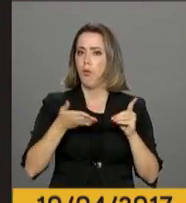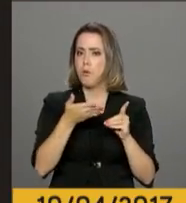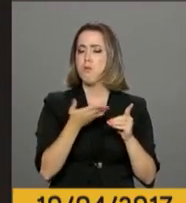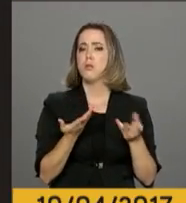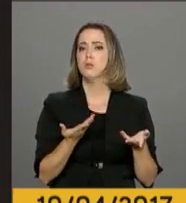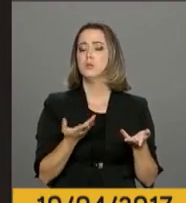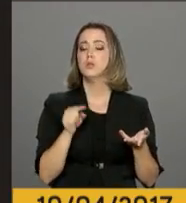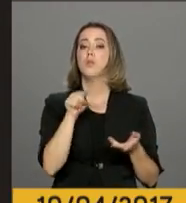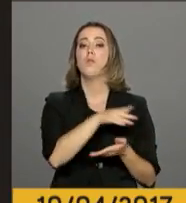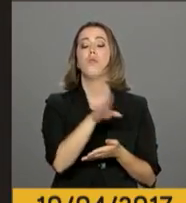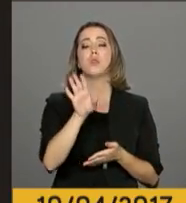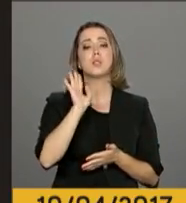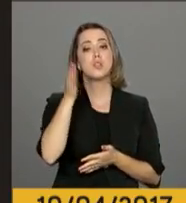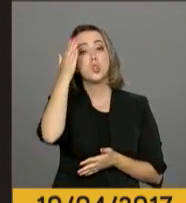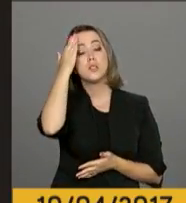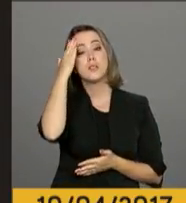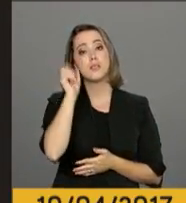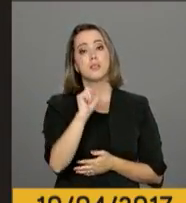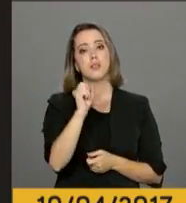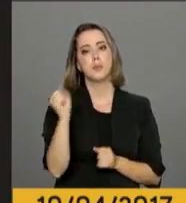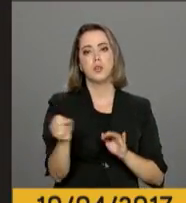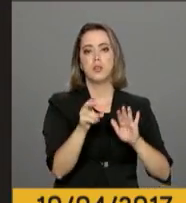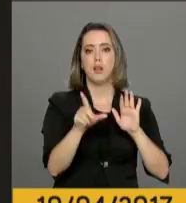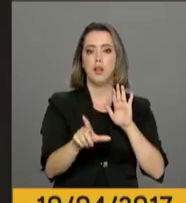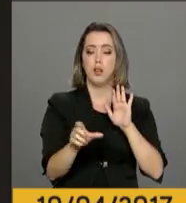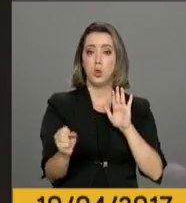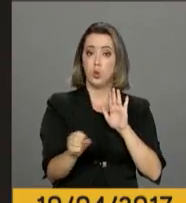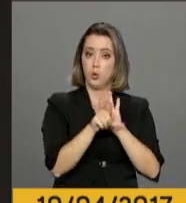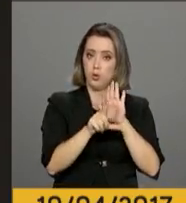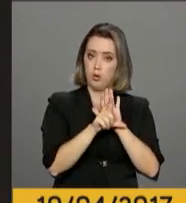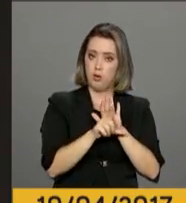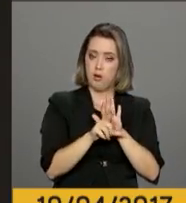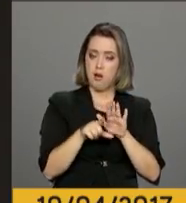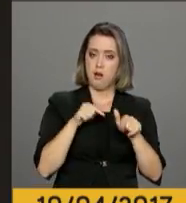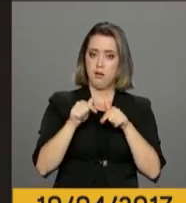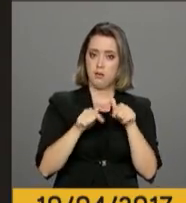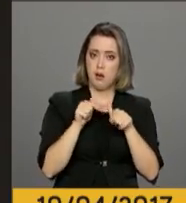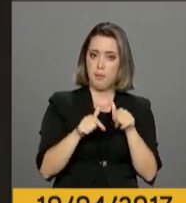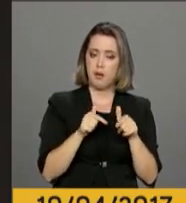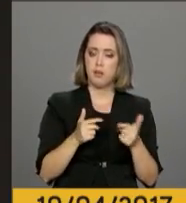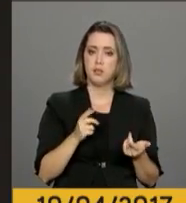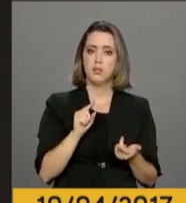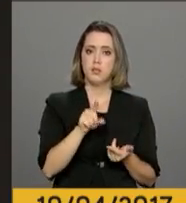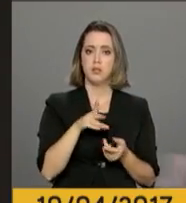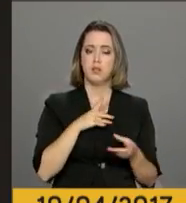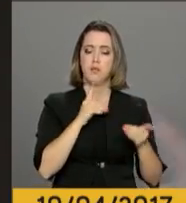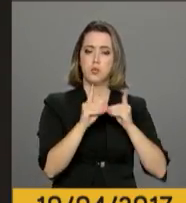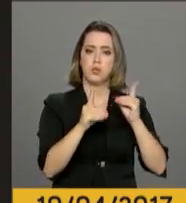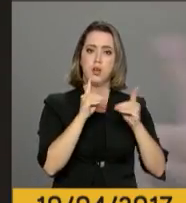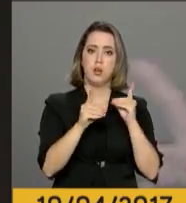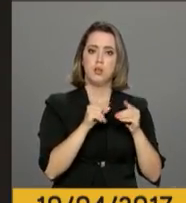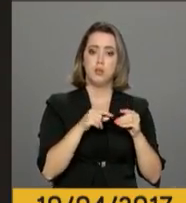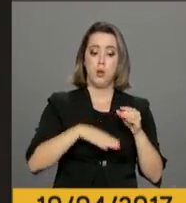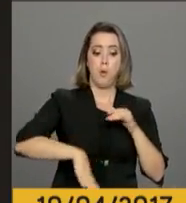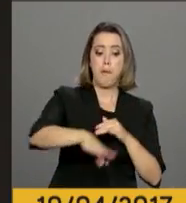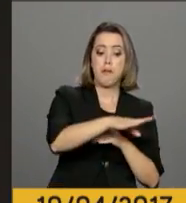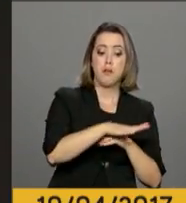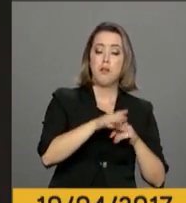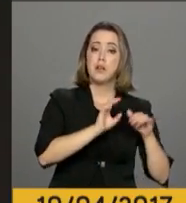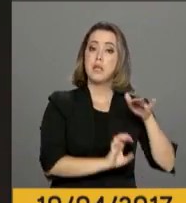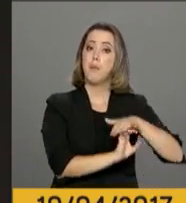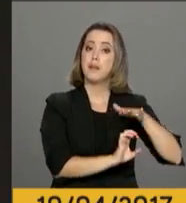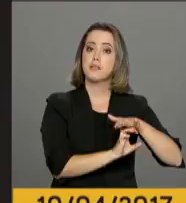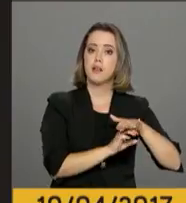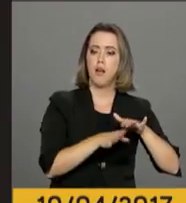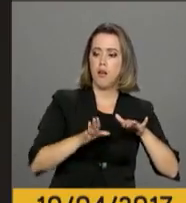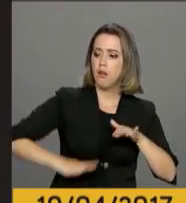que na reforma trabalhista, na modernização trabalhista, houve um diálogo entre empresários